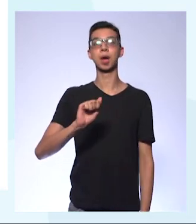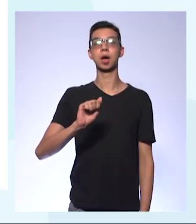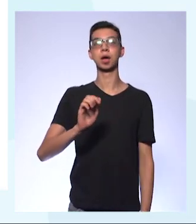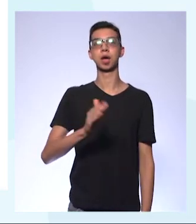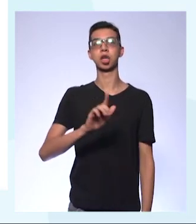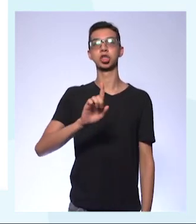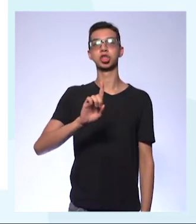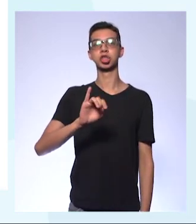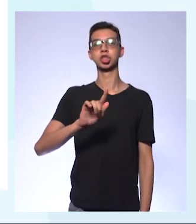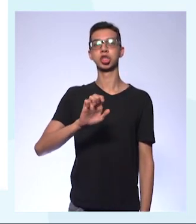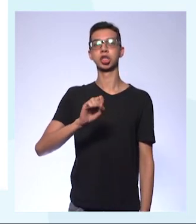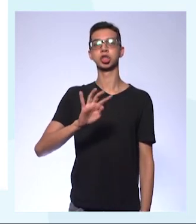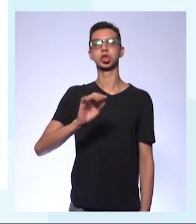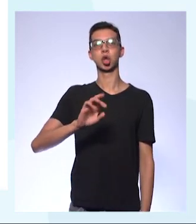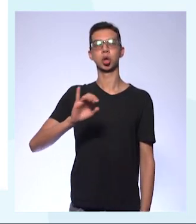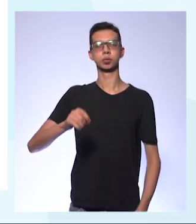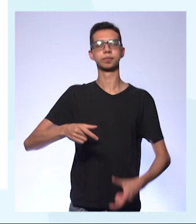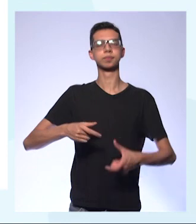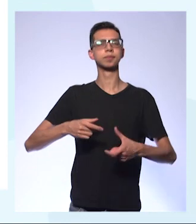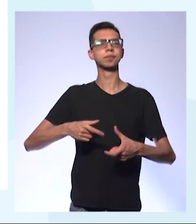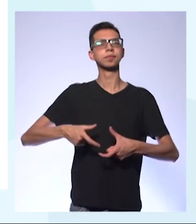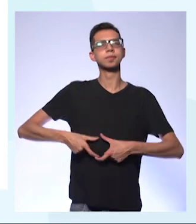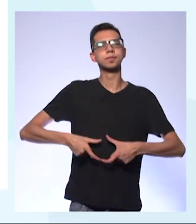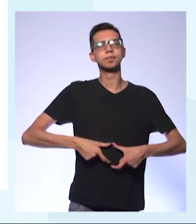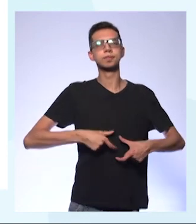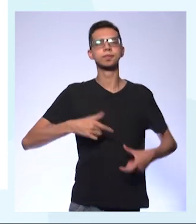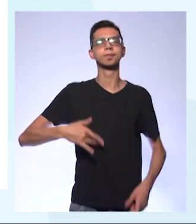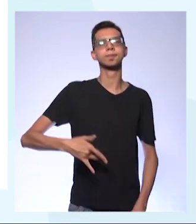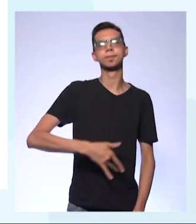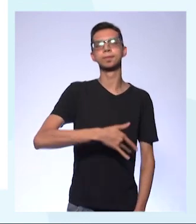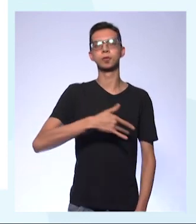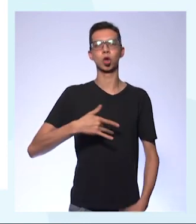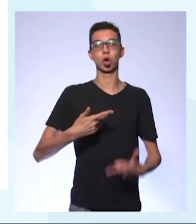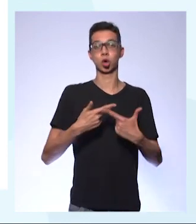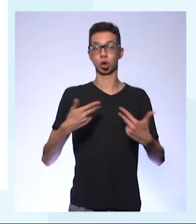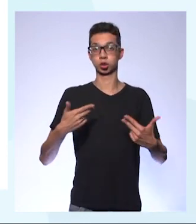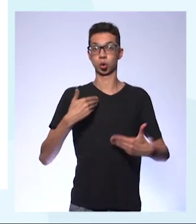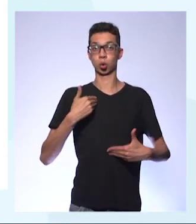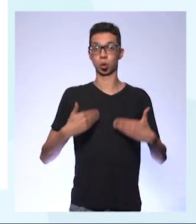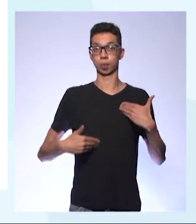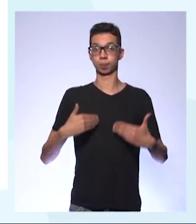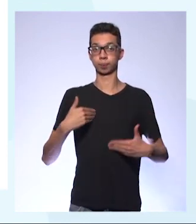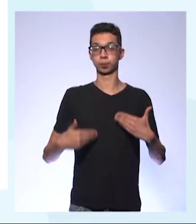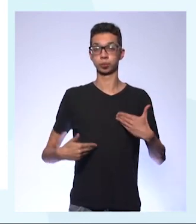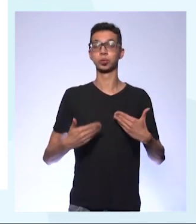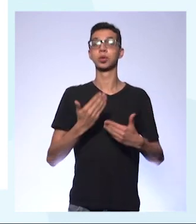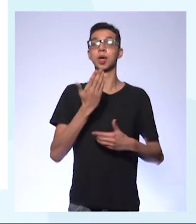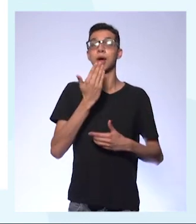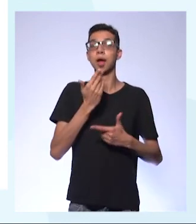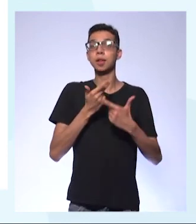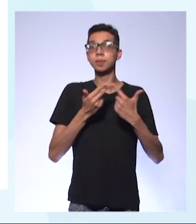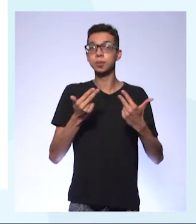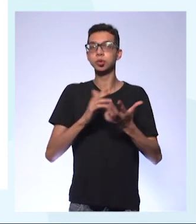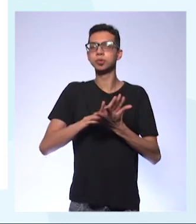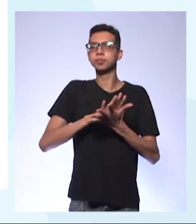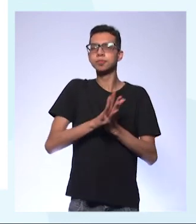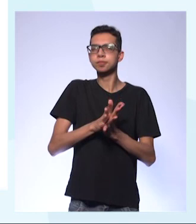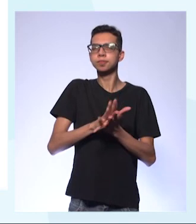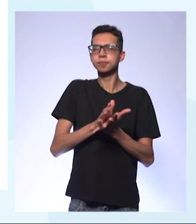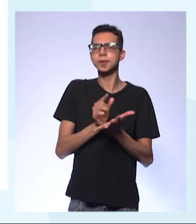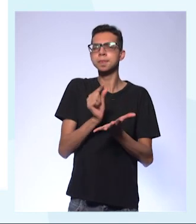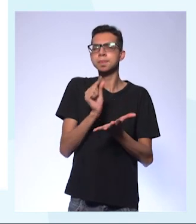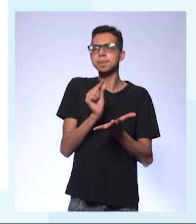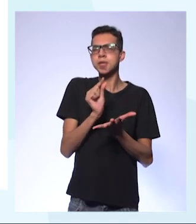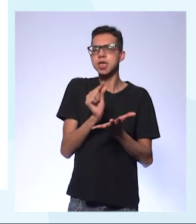de órgãos ali responsáveis por digerir esses alimentos, né? Ou seja, fragmentar esses alimentos com partículas, né,